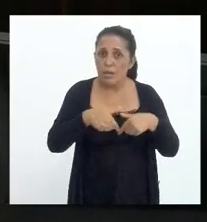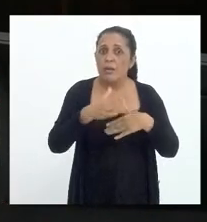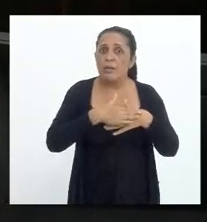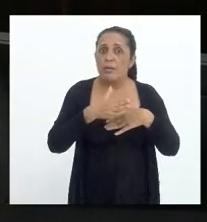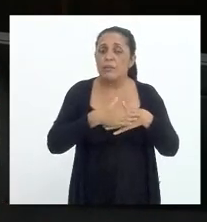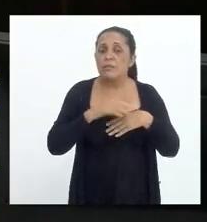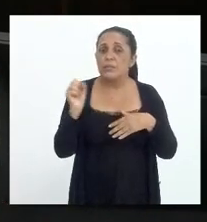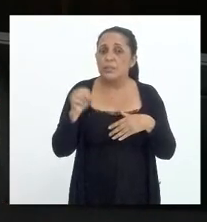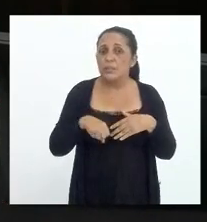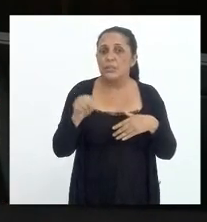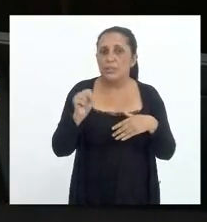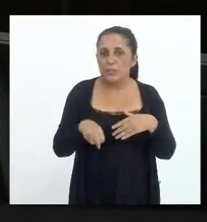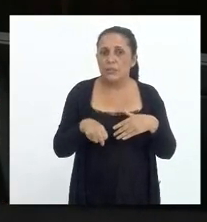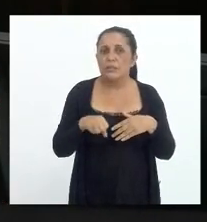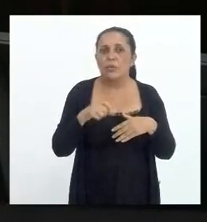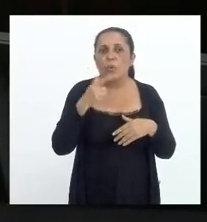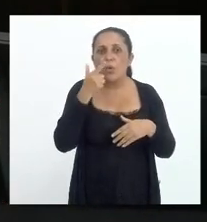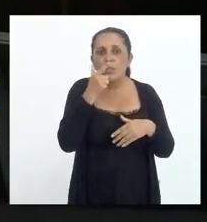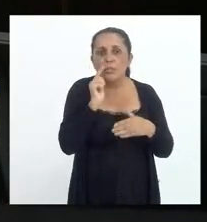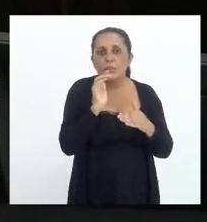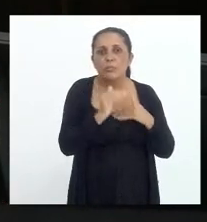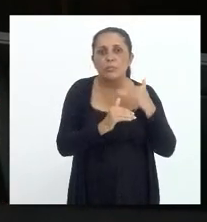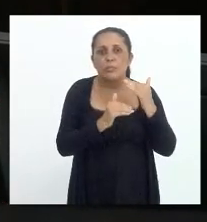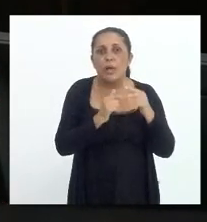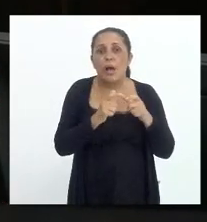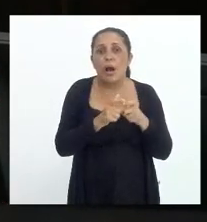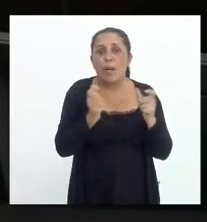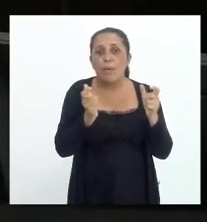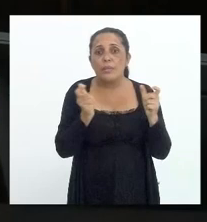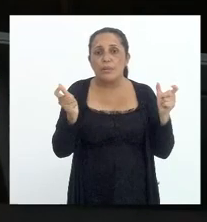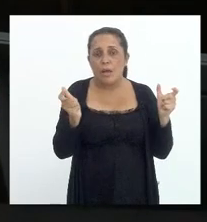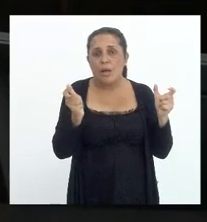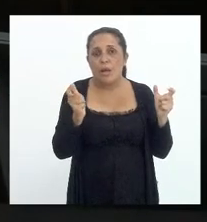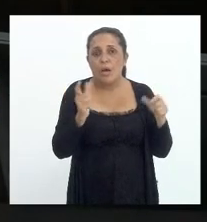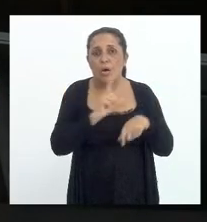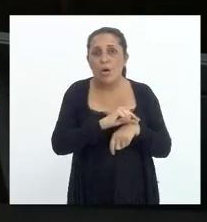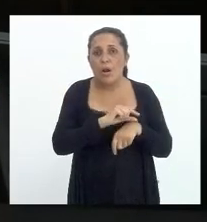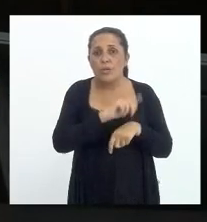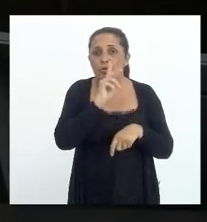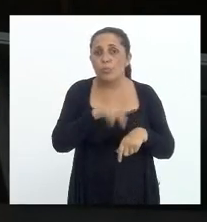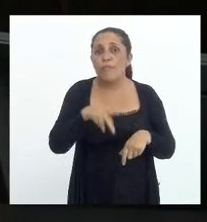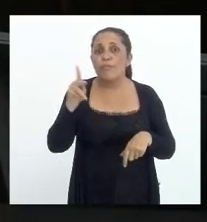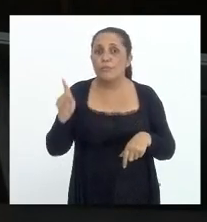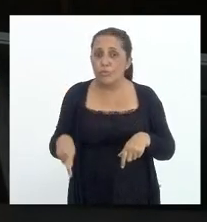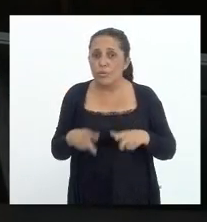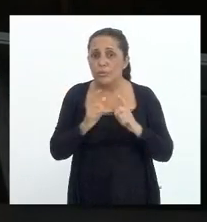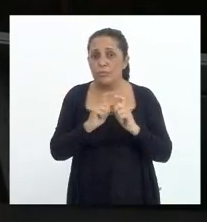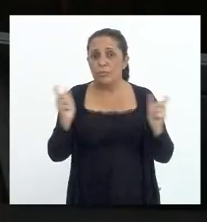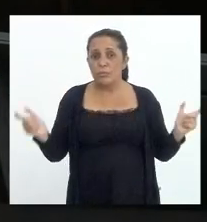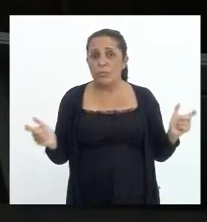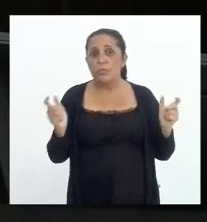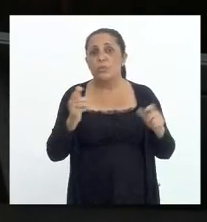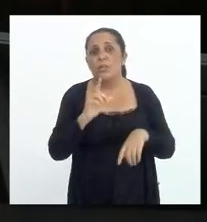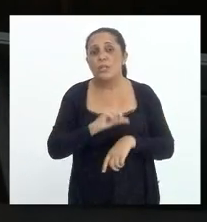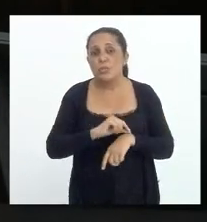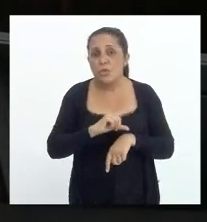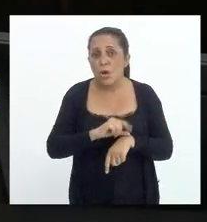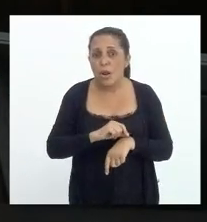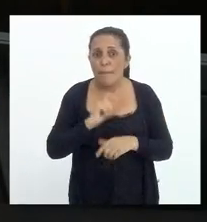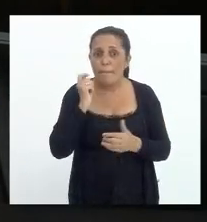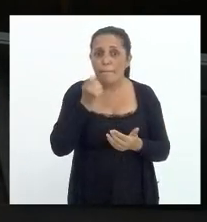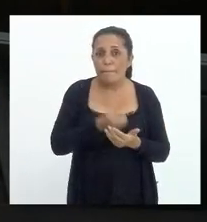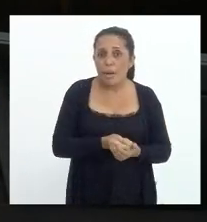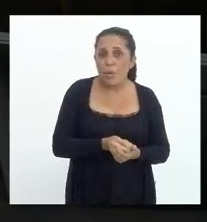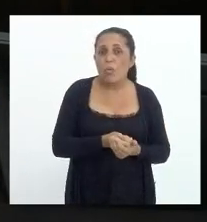Conseguimos aumentar as horas dos professores, então os professores conseguiram ter uma ampliação nas horas, conseguimos pagar